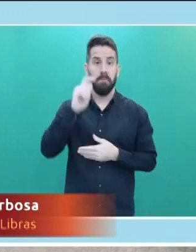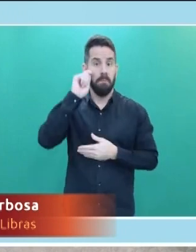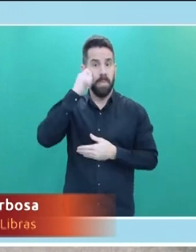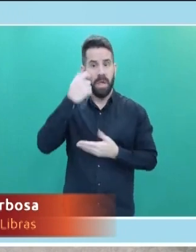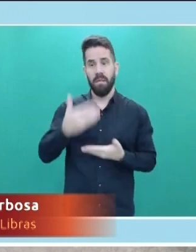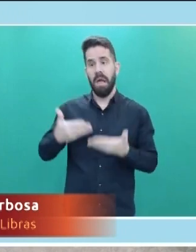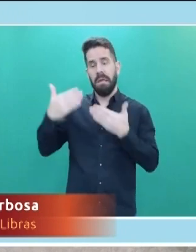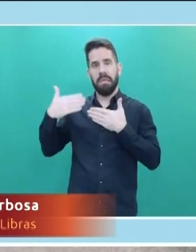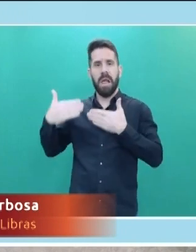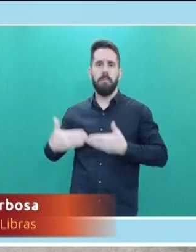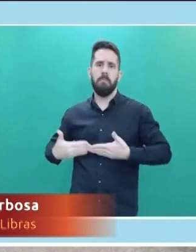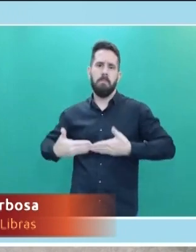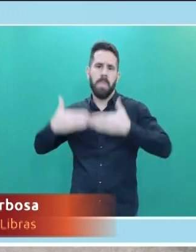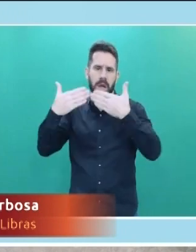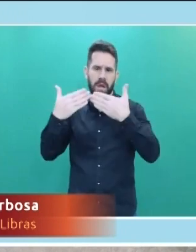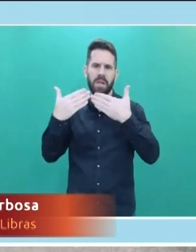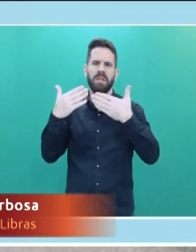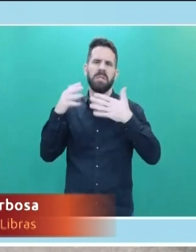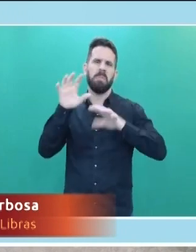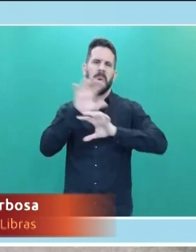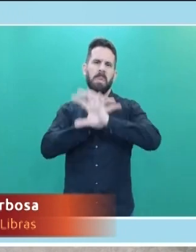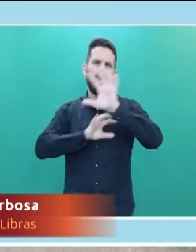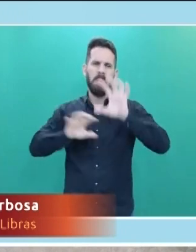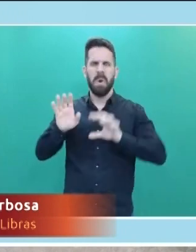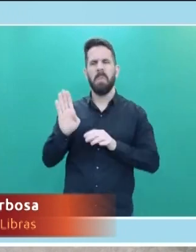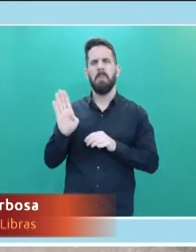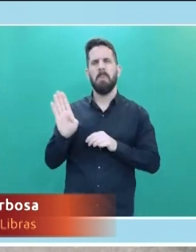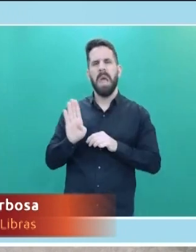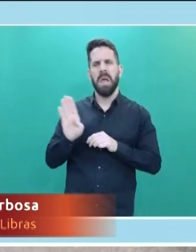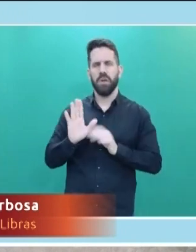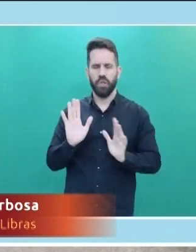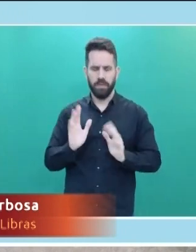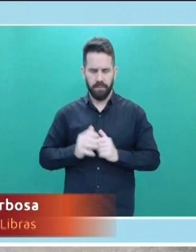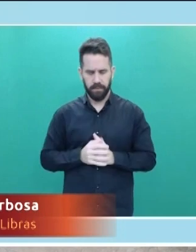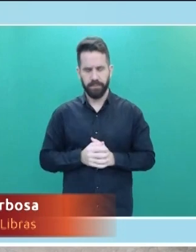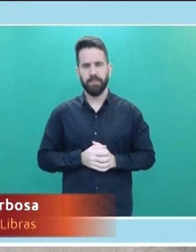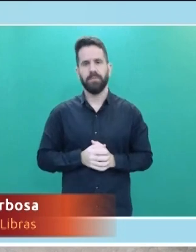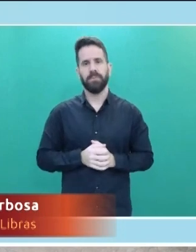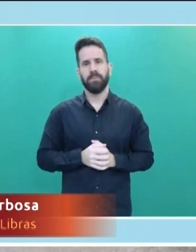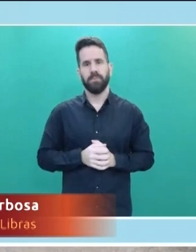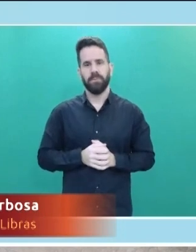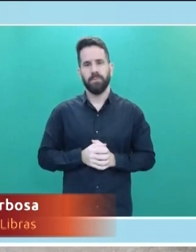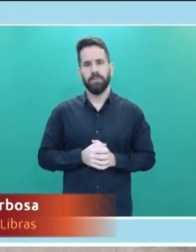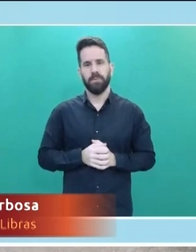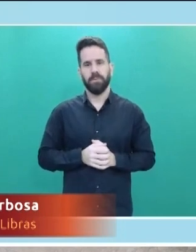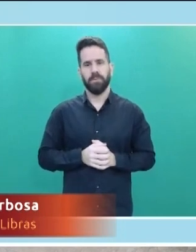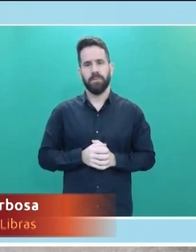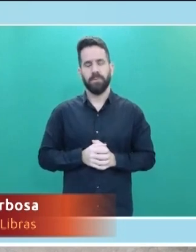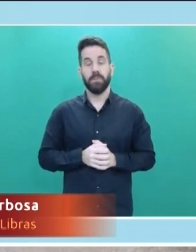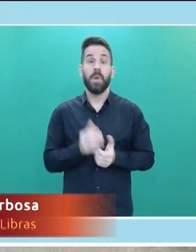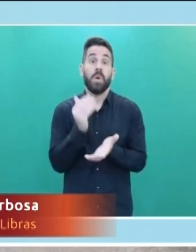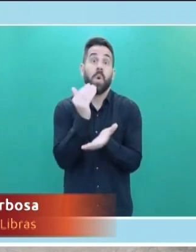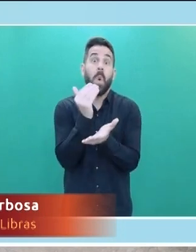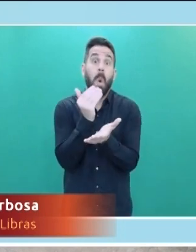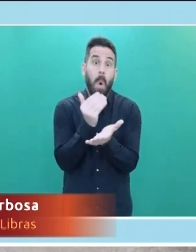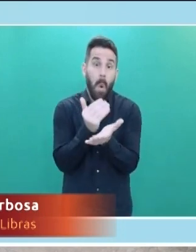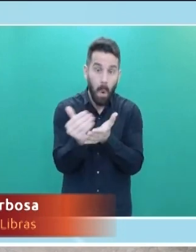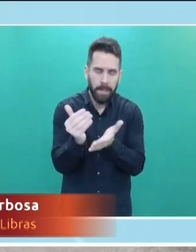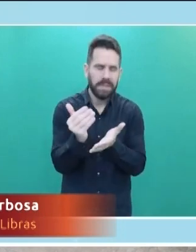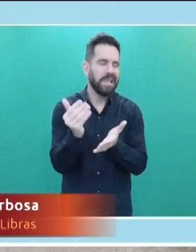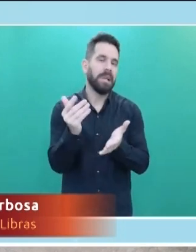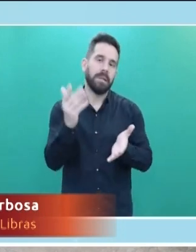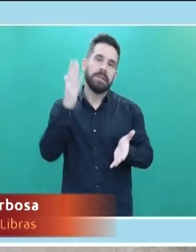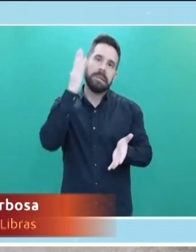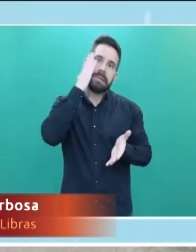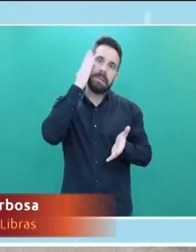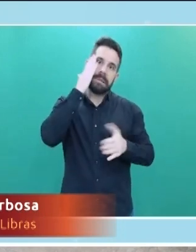uma parede em relevo meio bege. Tá certo. Bom, para começar, eu queria falar, lógico, não dá para aprofundar muito, né, que é um